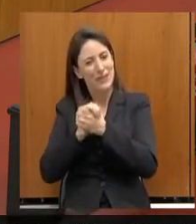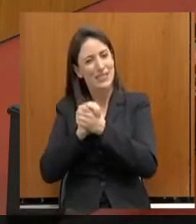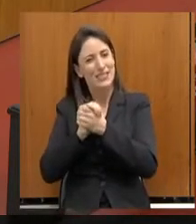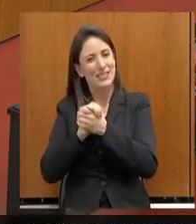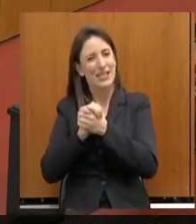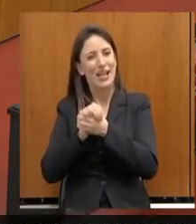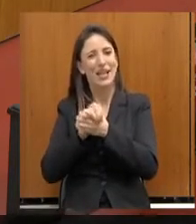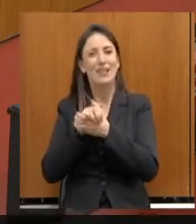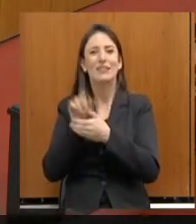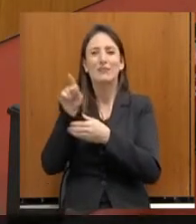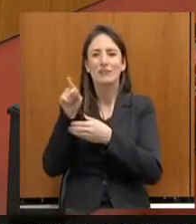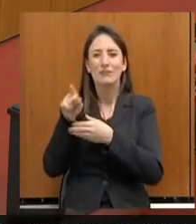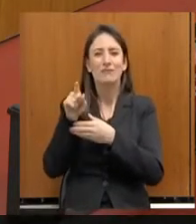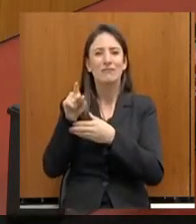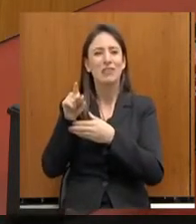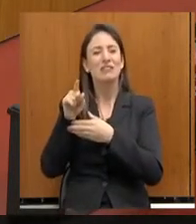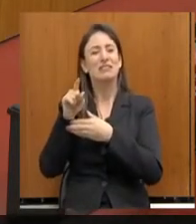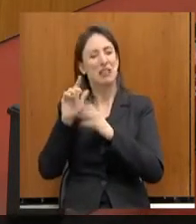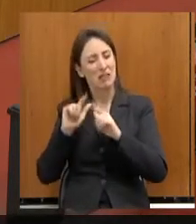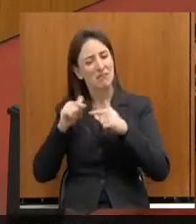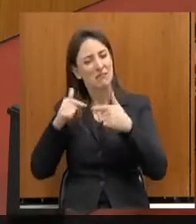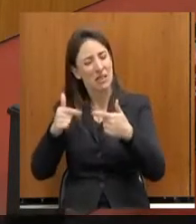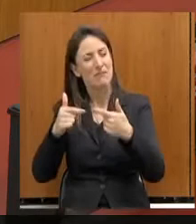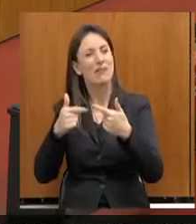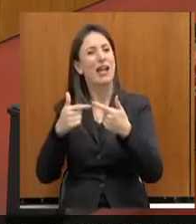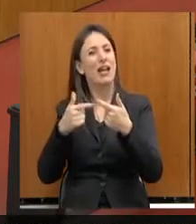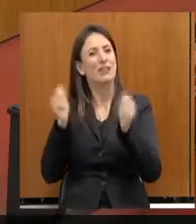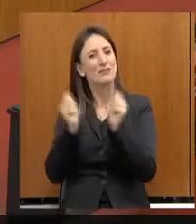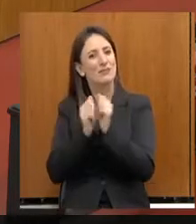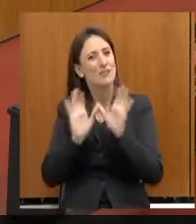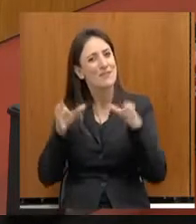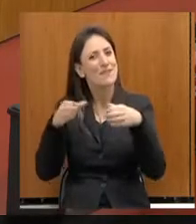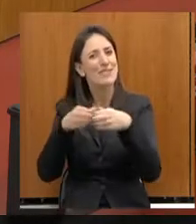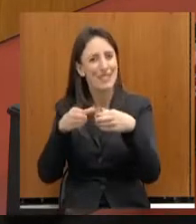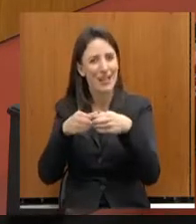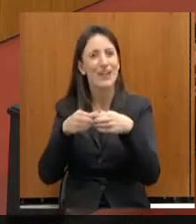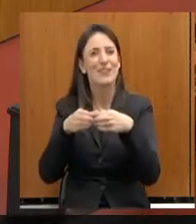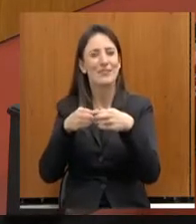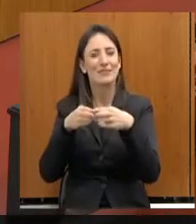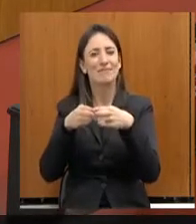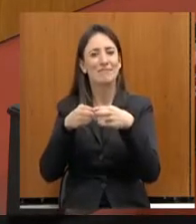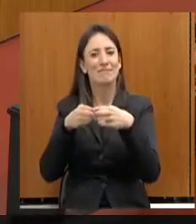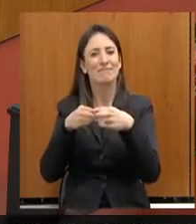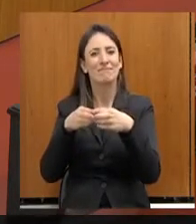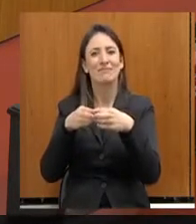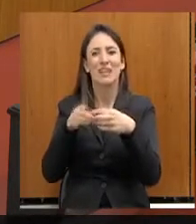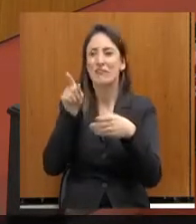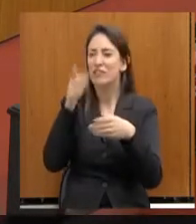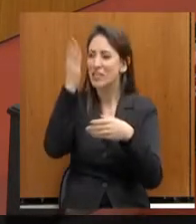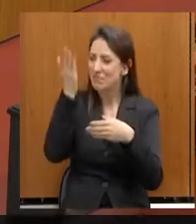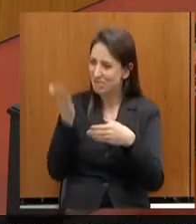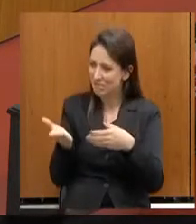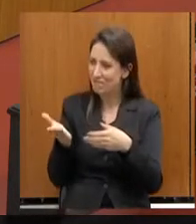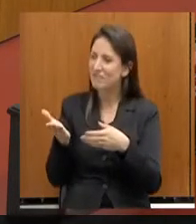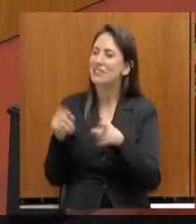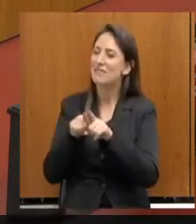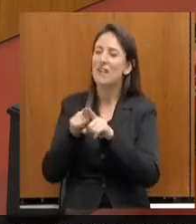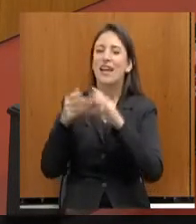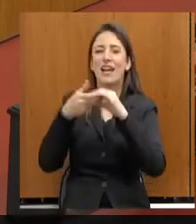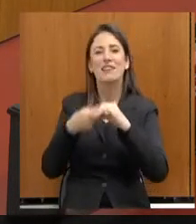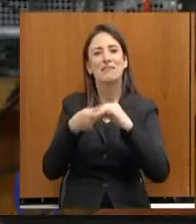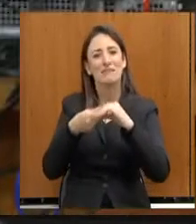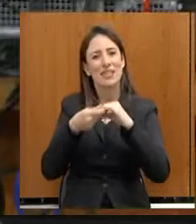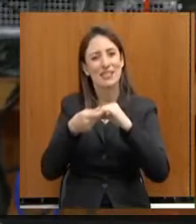que vem demonstrando frente essa comissão aí na sua pessoa complementar nosso parceiro líder